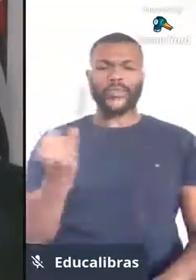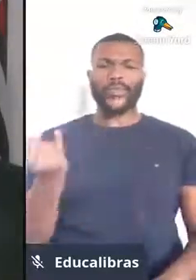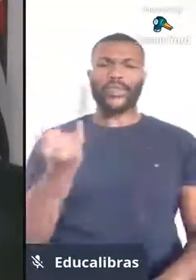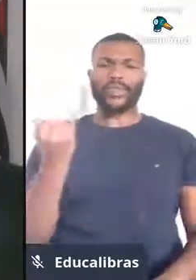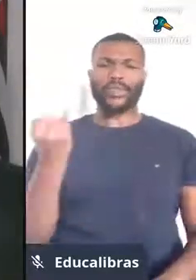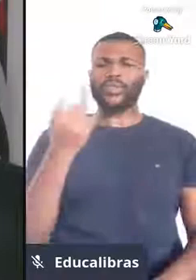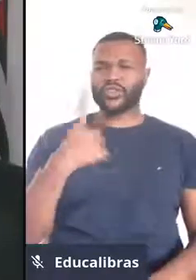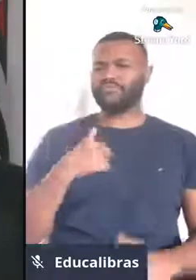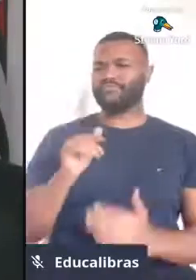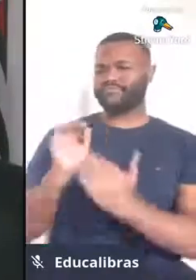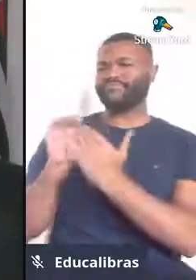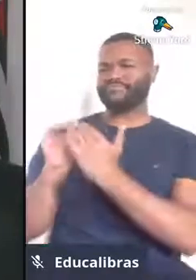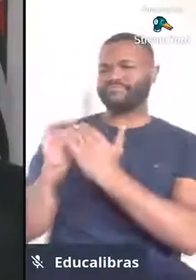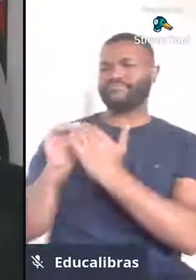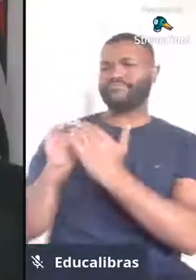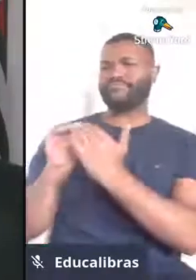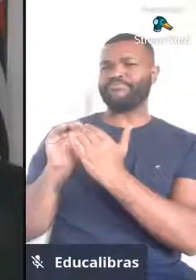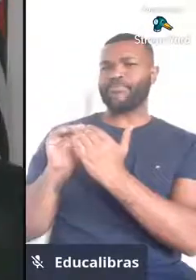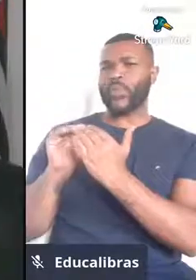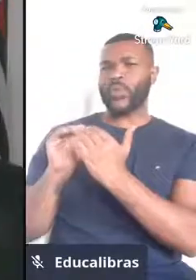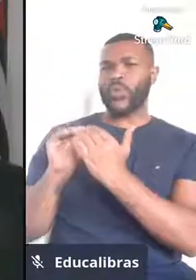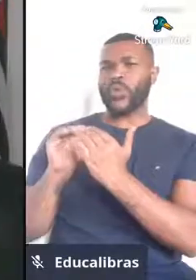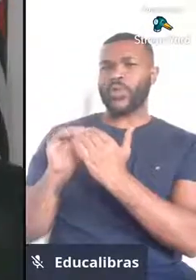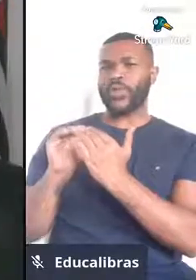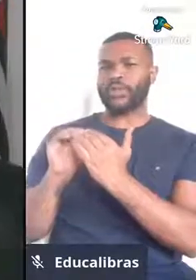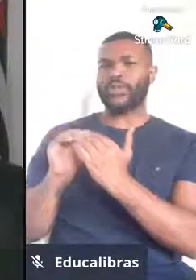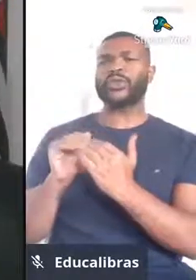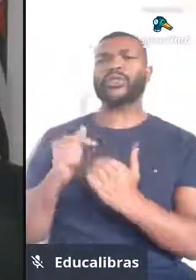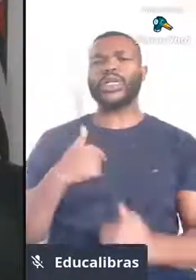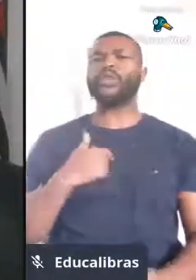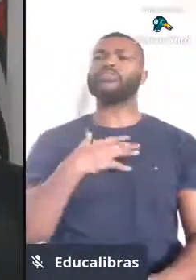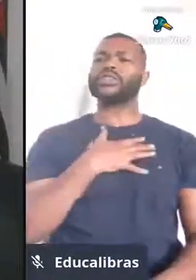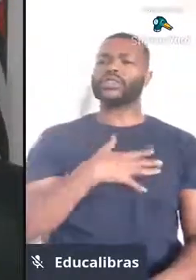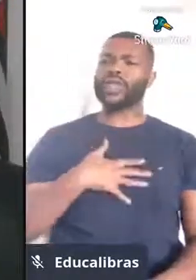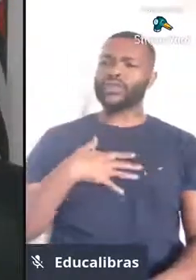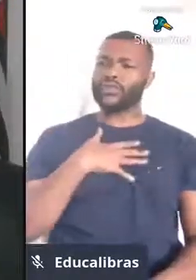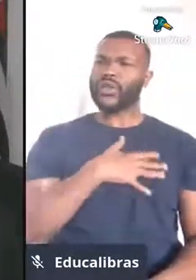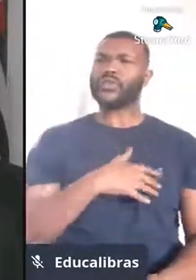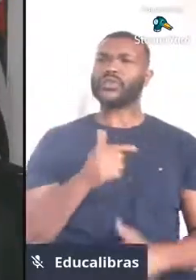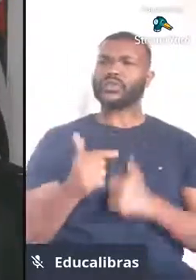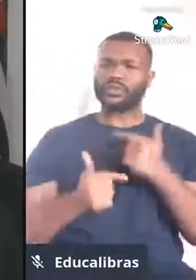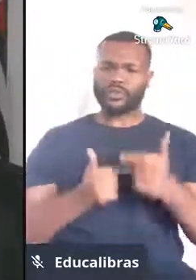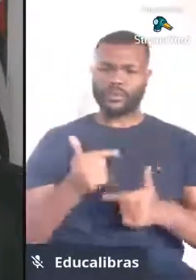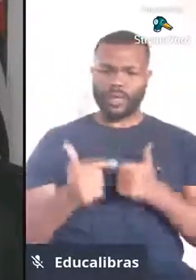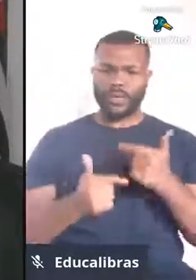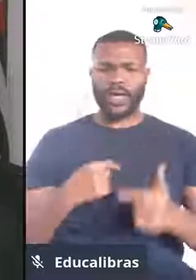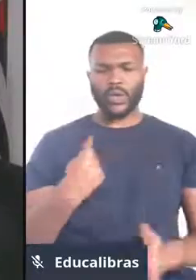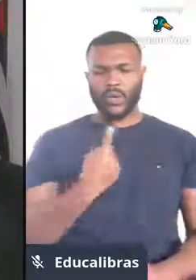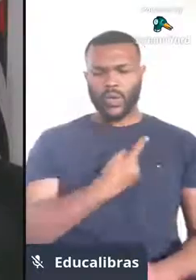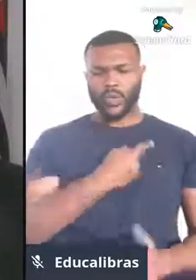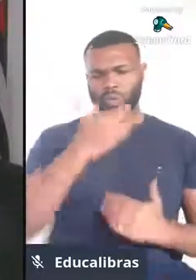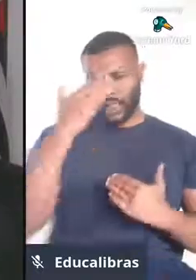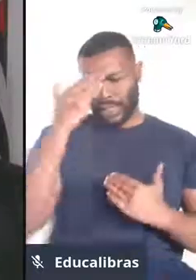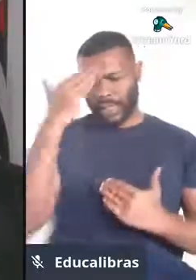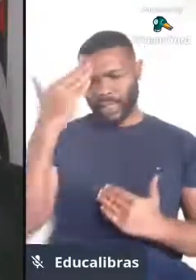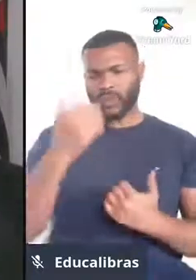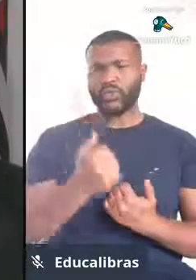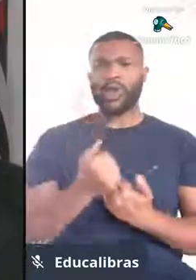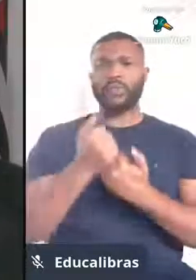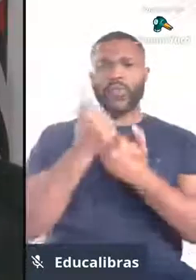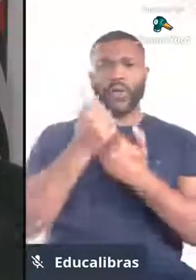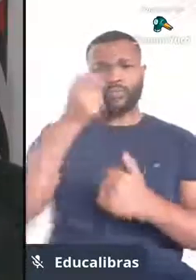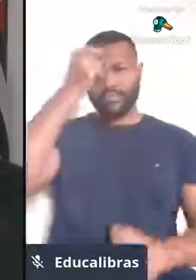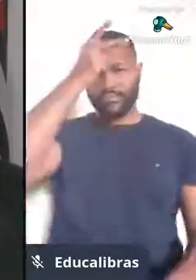concordo. Eu estou muito satisfeito com o que a gente tem feito. Agradeço o apoio do prefeito Bruno Covas,